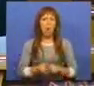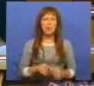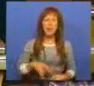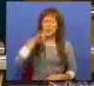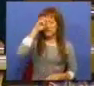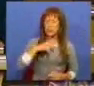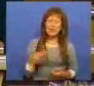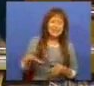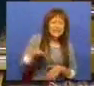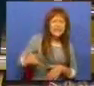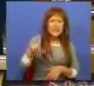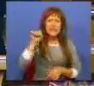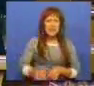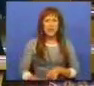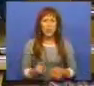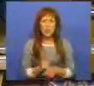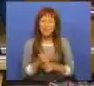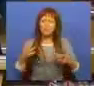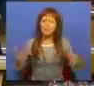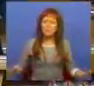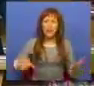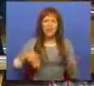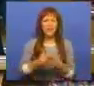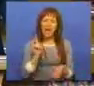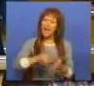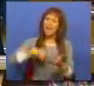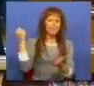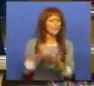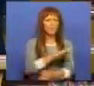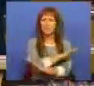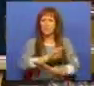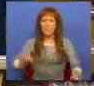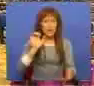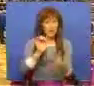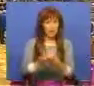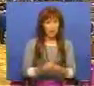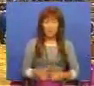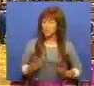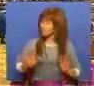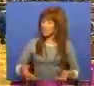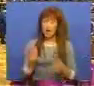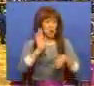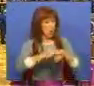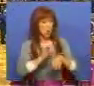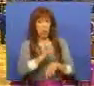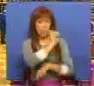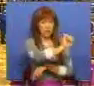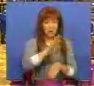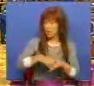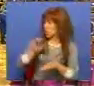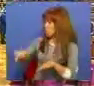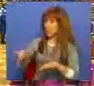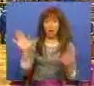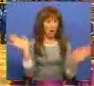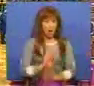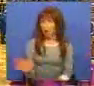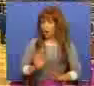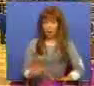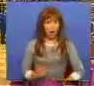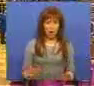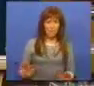invocar situações que justifiquem o fim do casamento, sem culpabilizar ninguém por esse